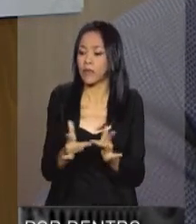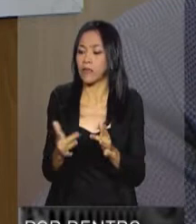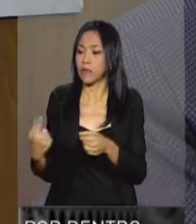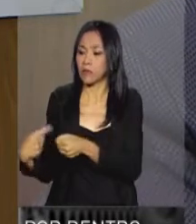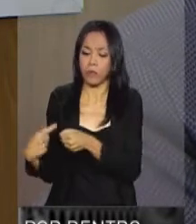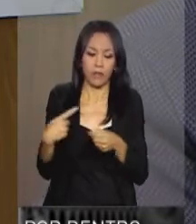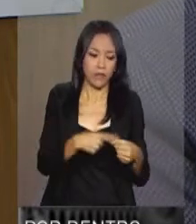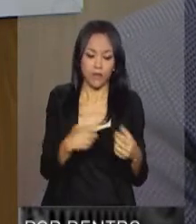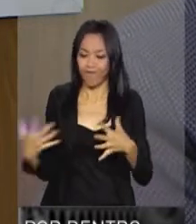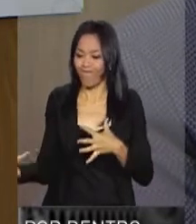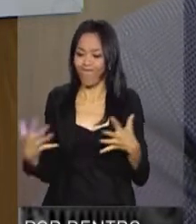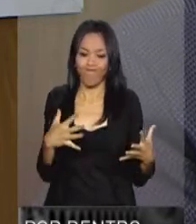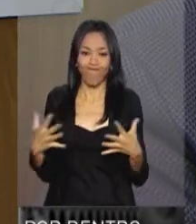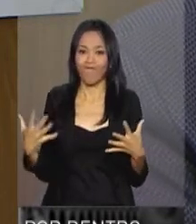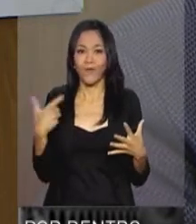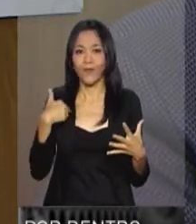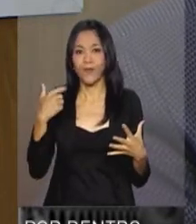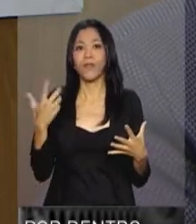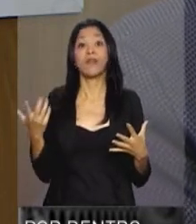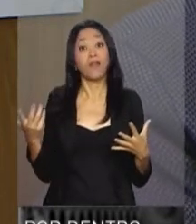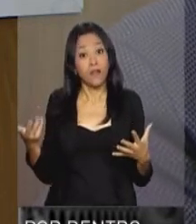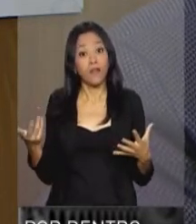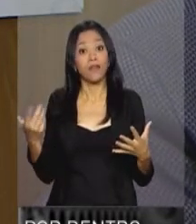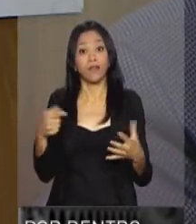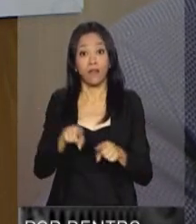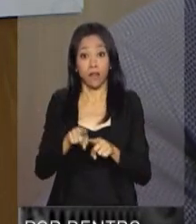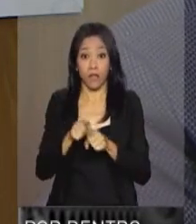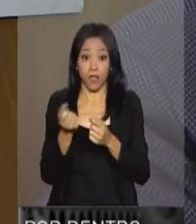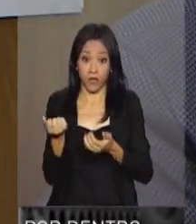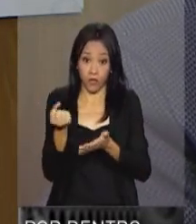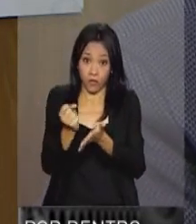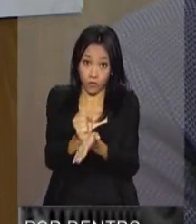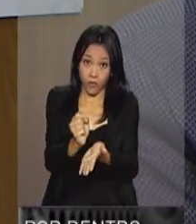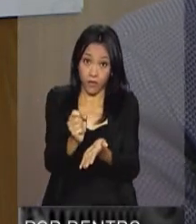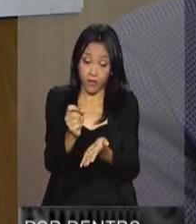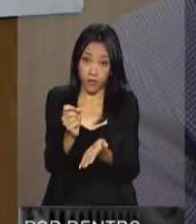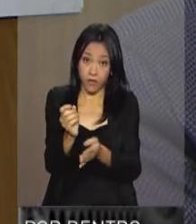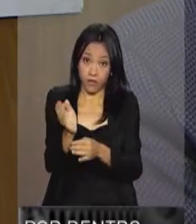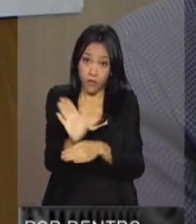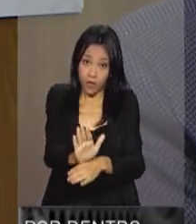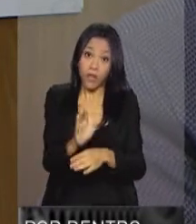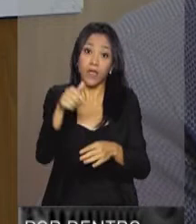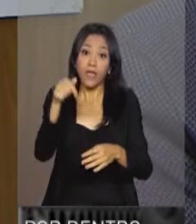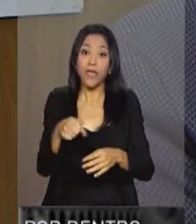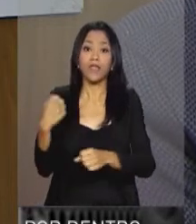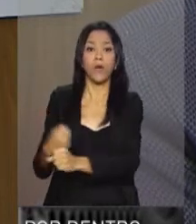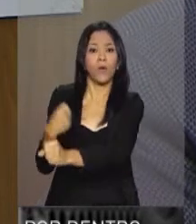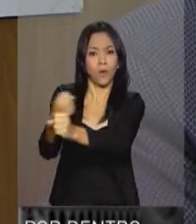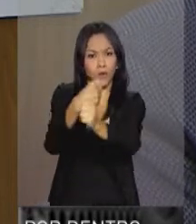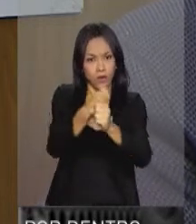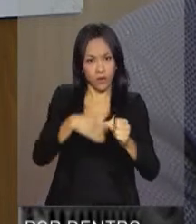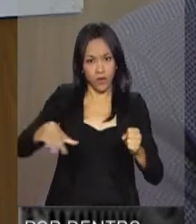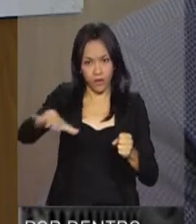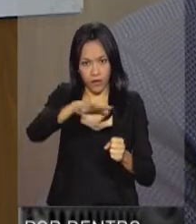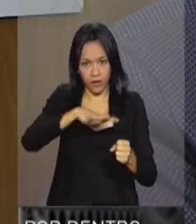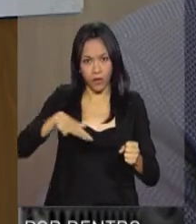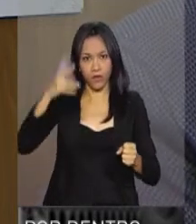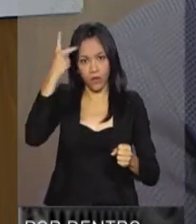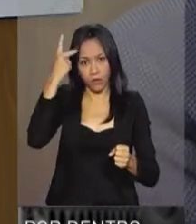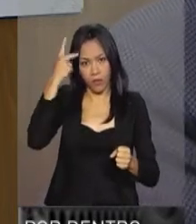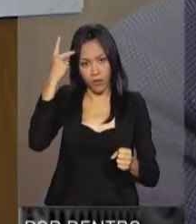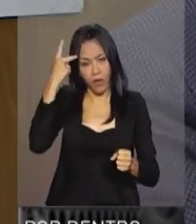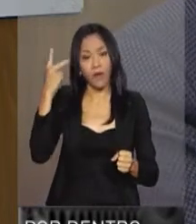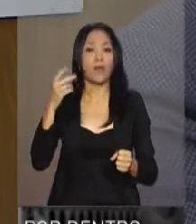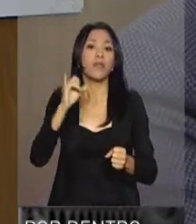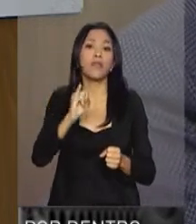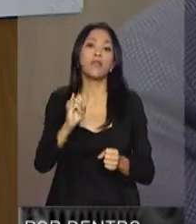que atuam nessa situação do minha casa minha vida e que esta obra do residencial no município de itapema será entregue nos próximos dias